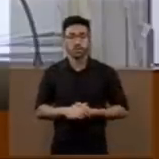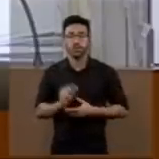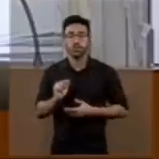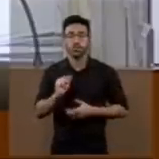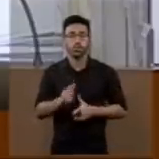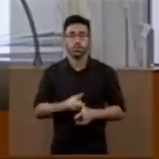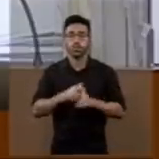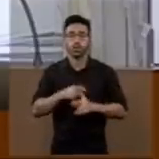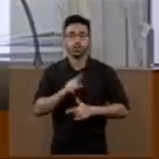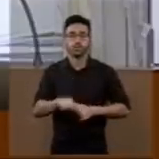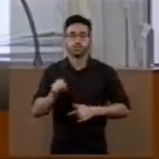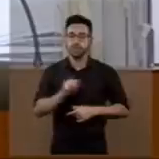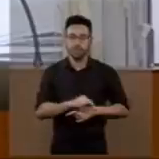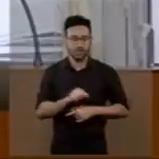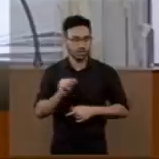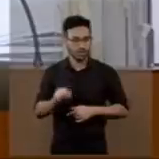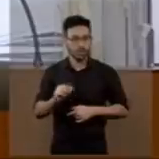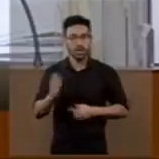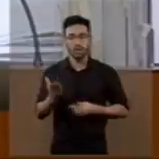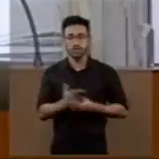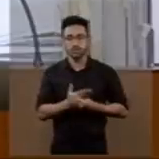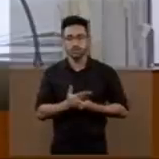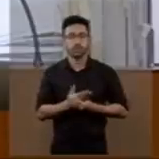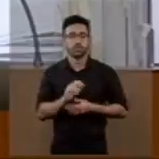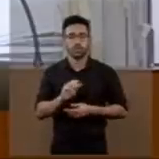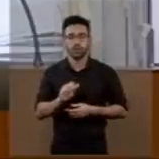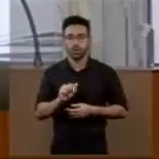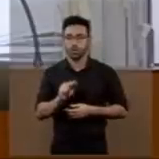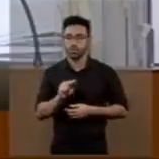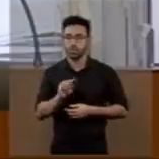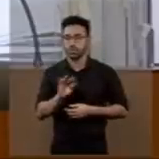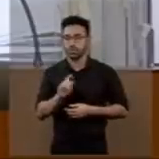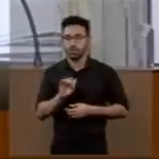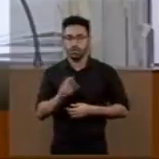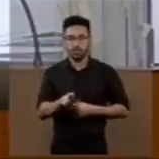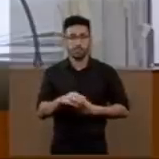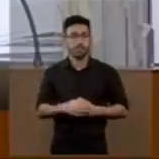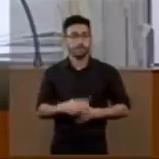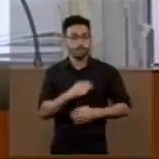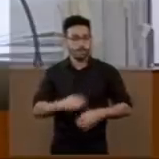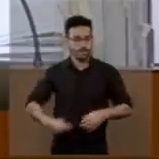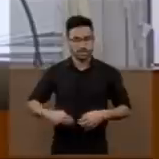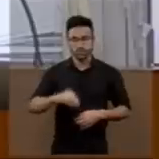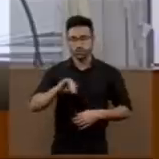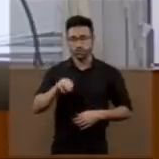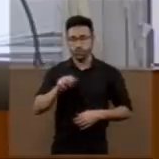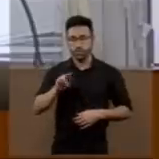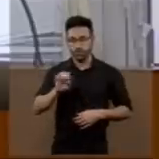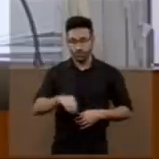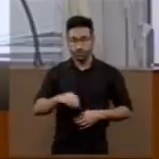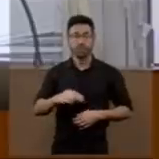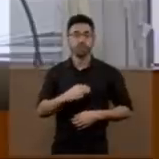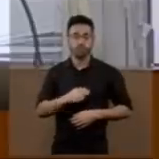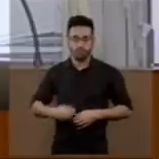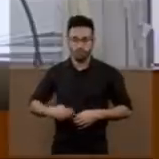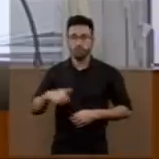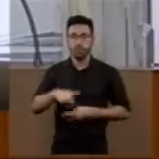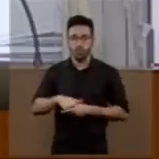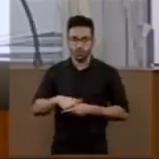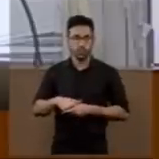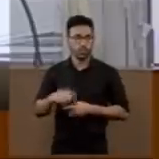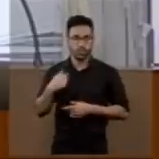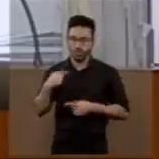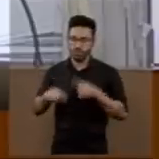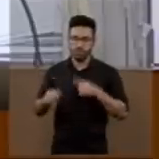suspensivo por via daquela ação cautelar. O ministro Joaquim Barbosa votou pelo desprovimento